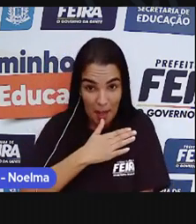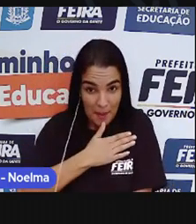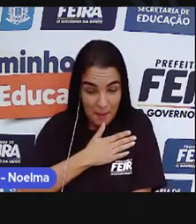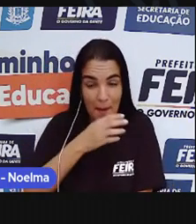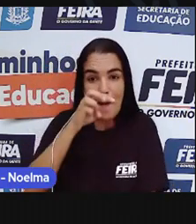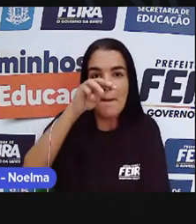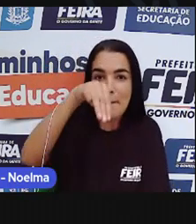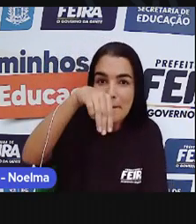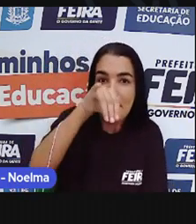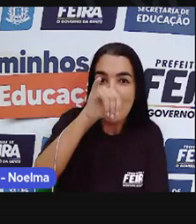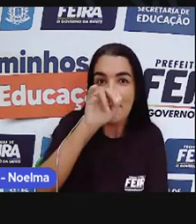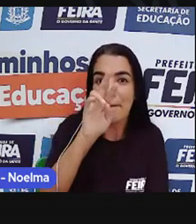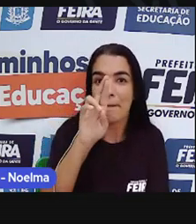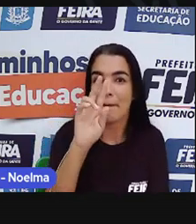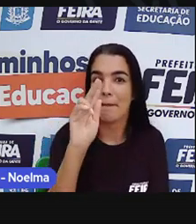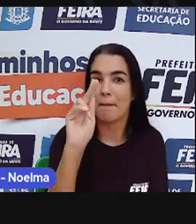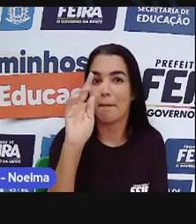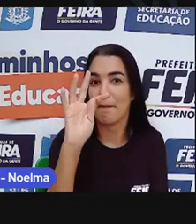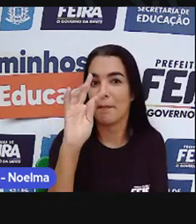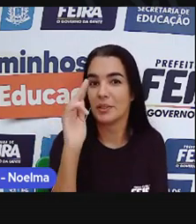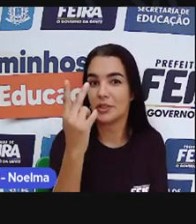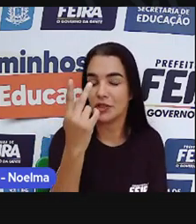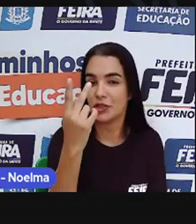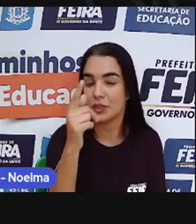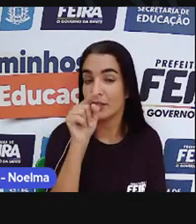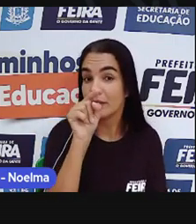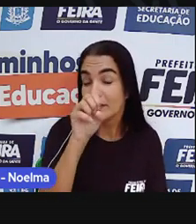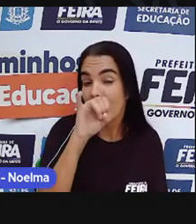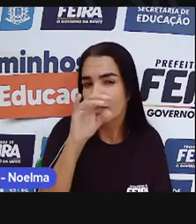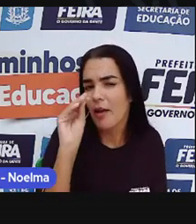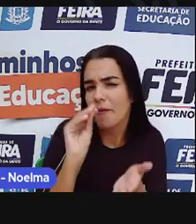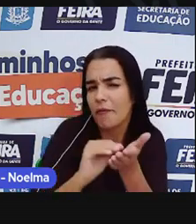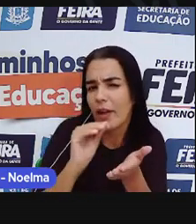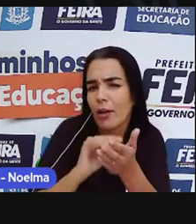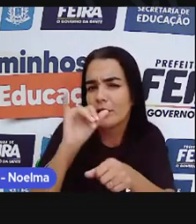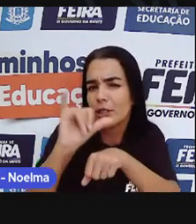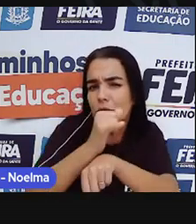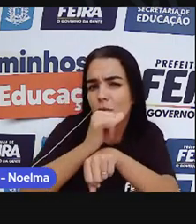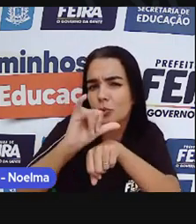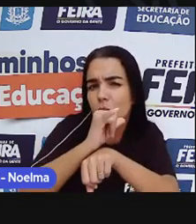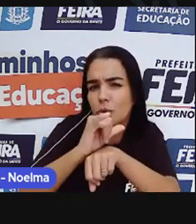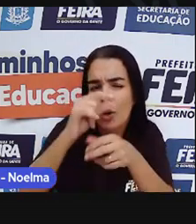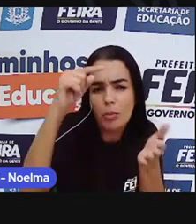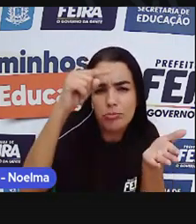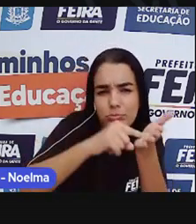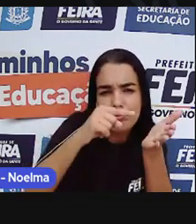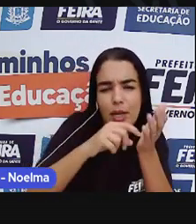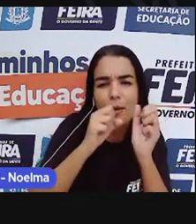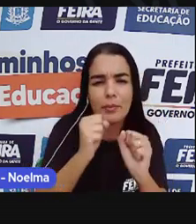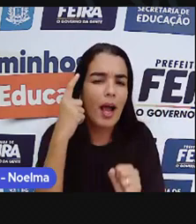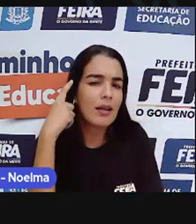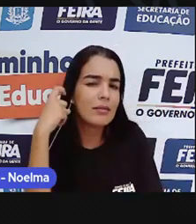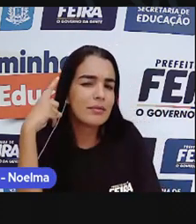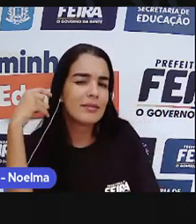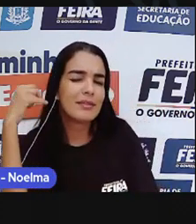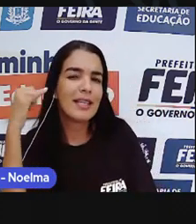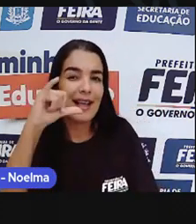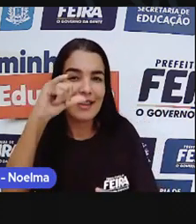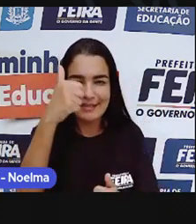e. Para quem não se inscreveu ainda no canal, se inscreva, gente, ative o sininho, deixe seu like,